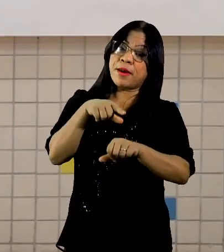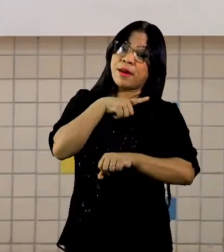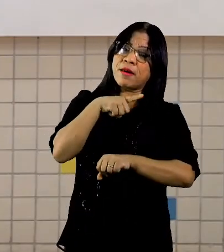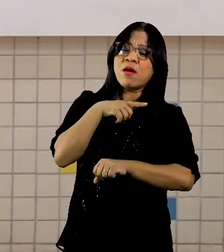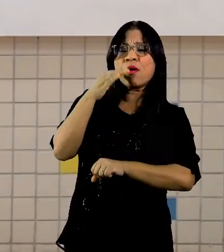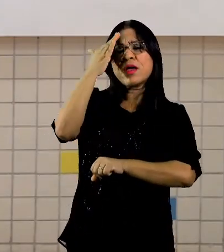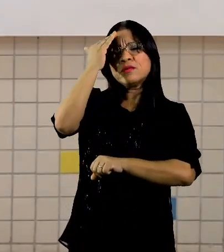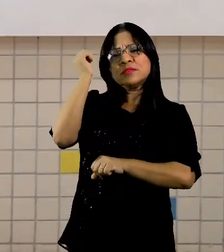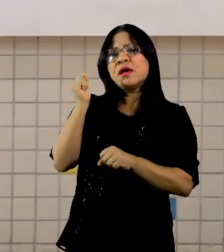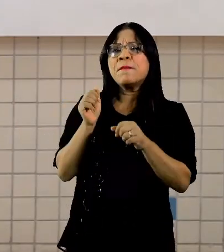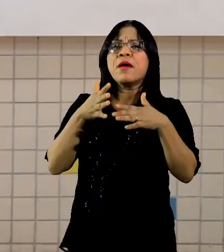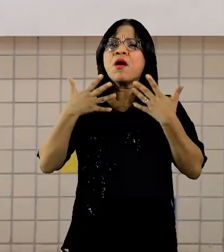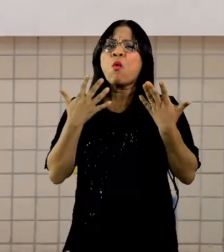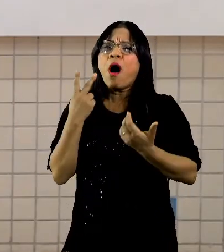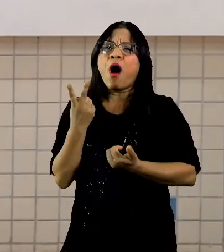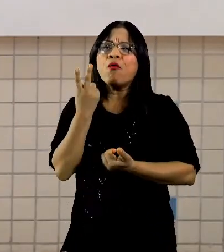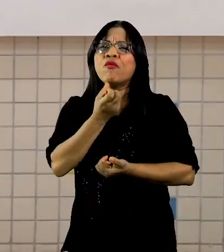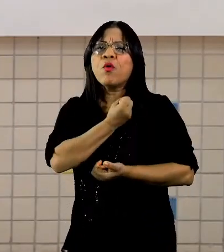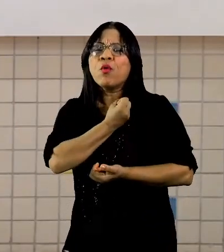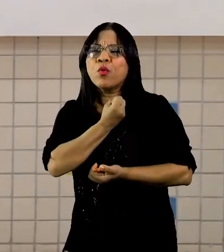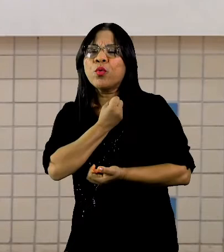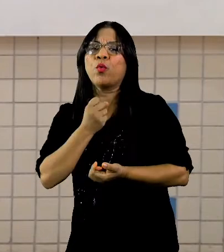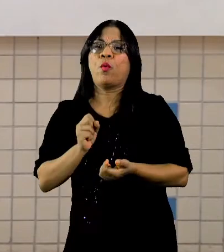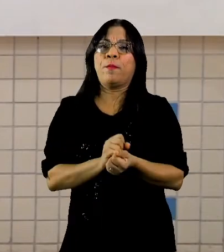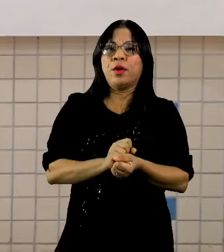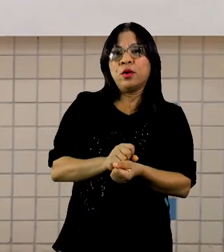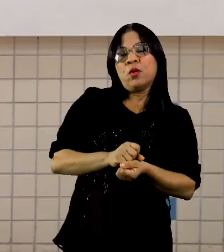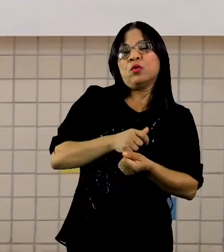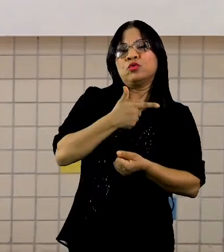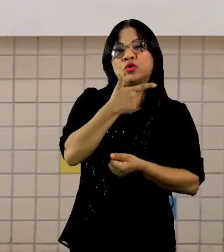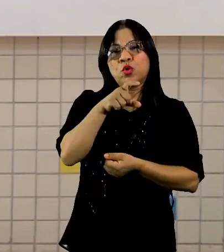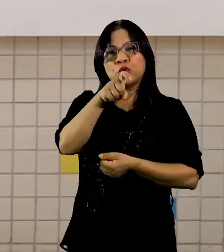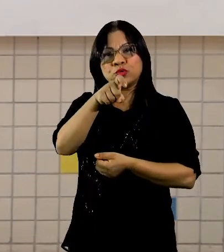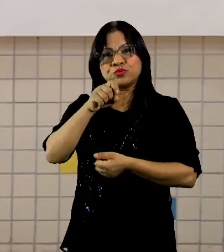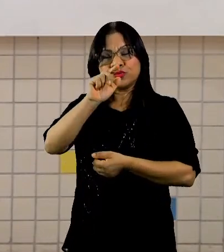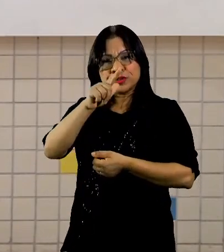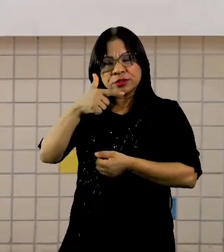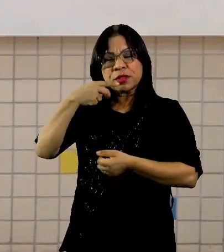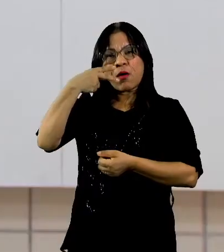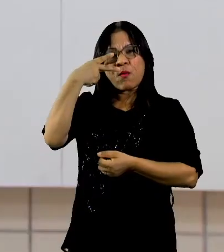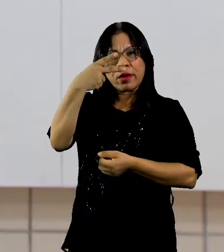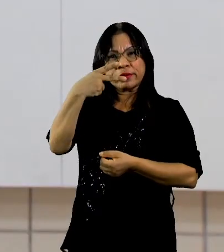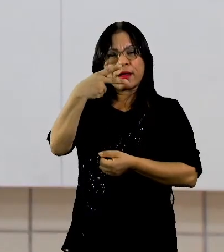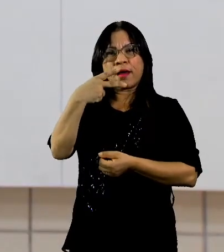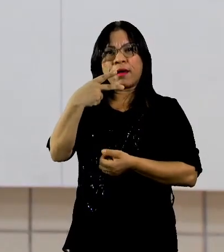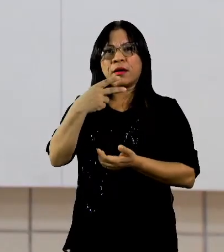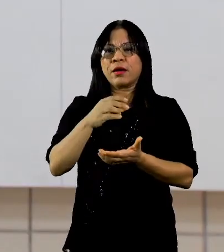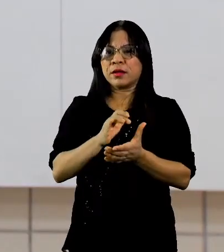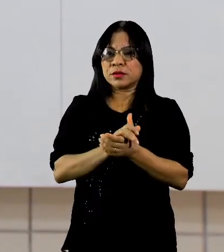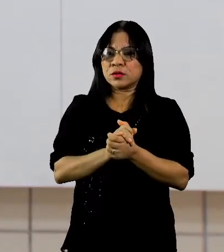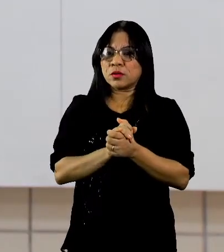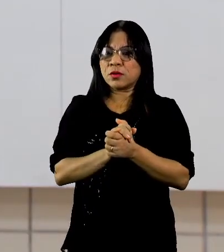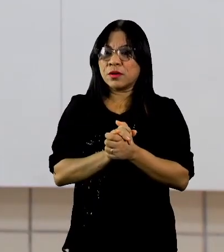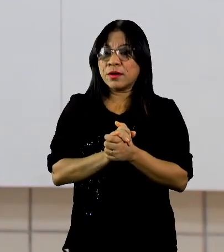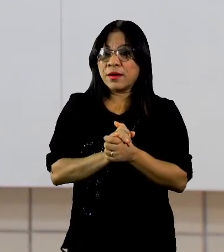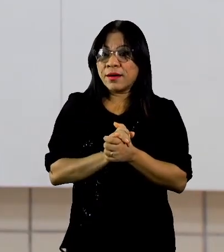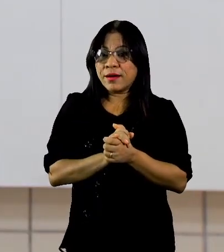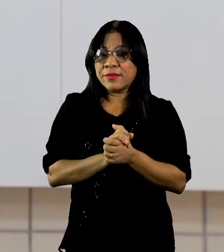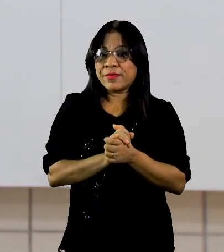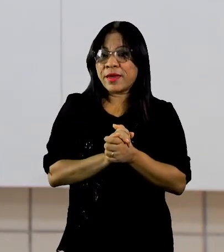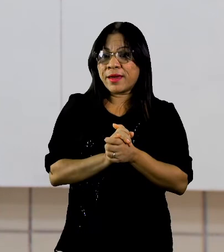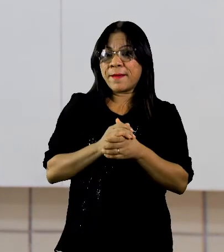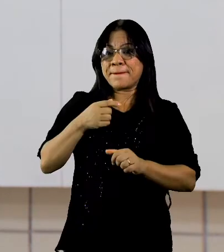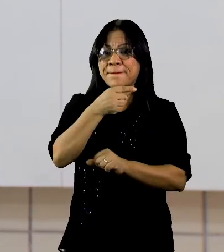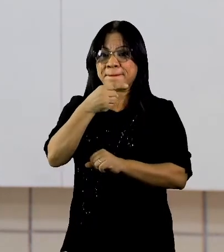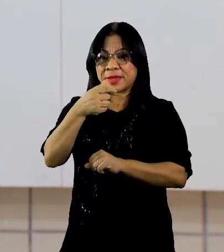numérico da expressão 2x ao quadrado menos 16x mais 17. Percebam que agora eu tenho só uma variável,